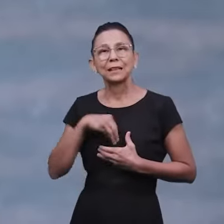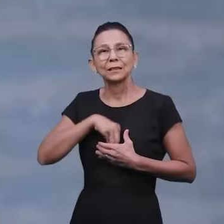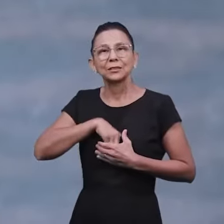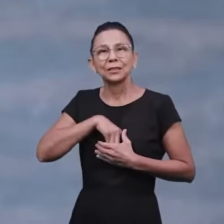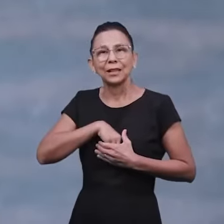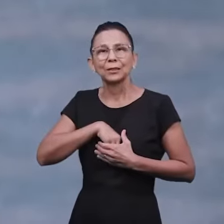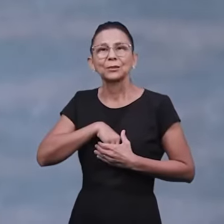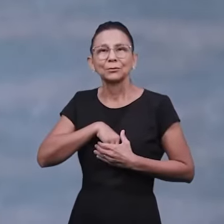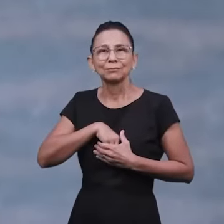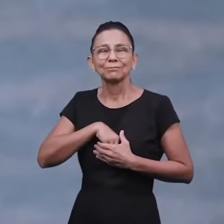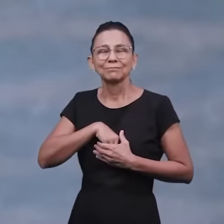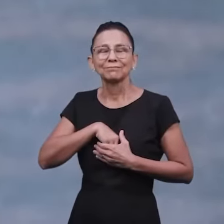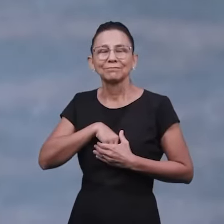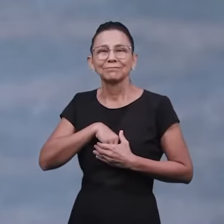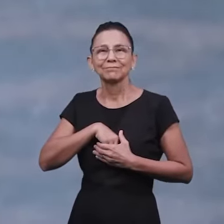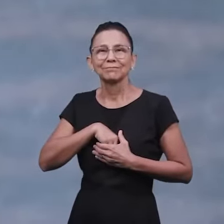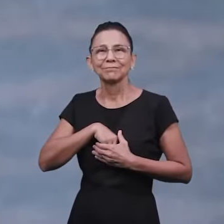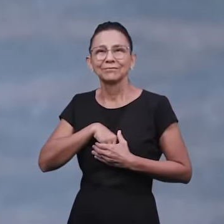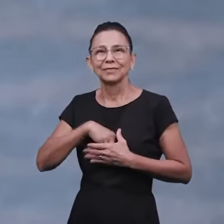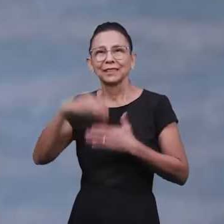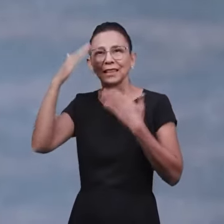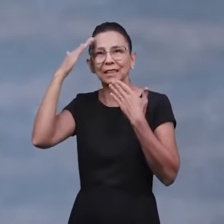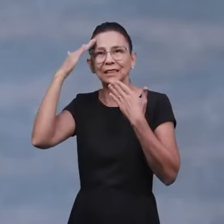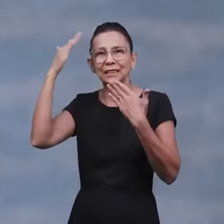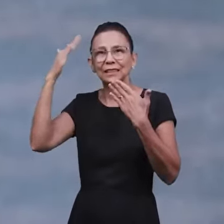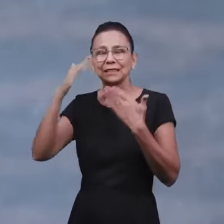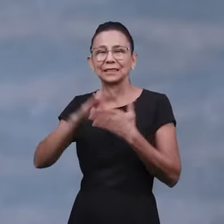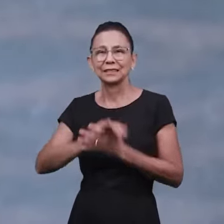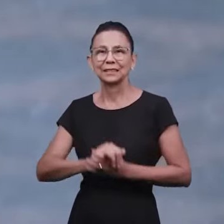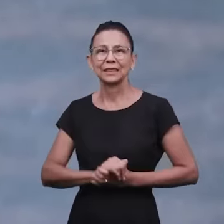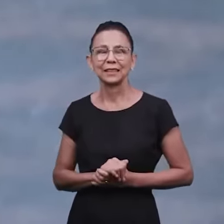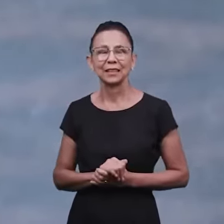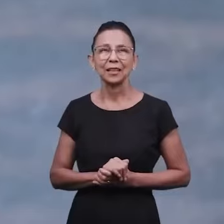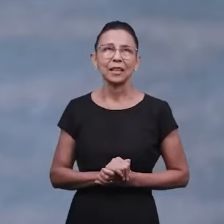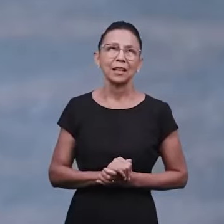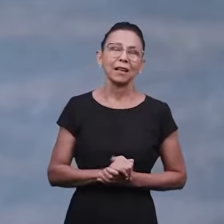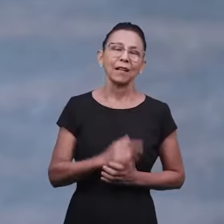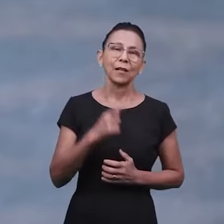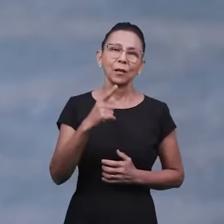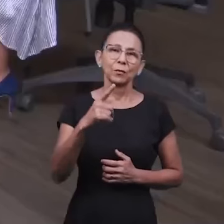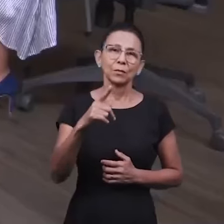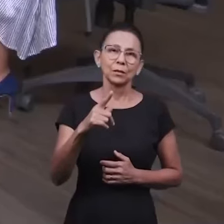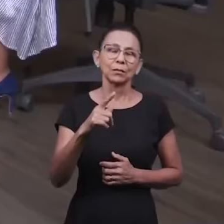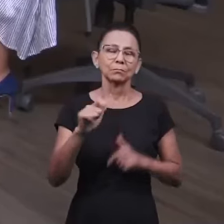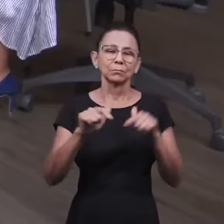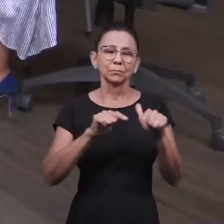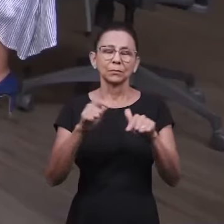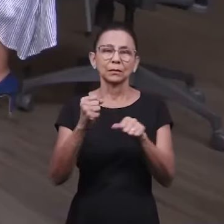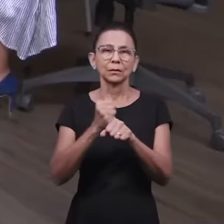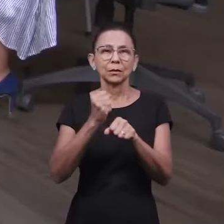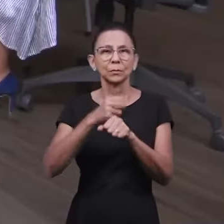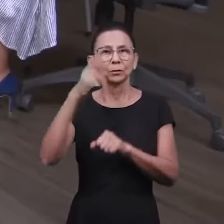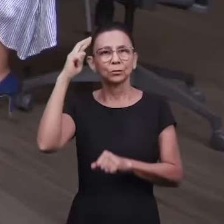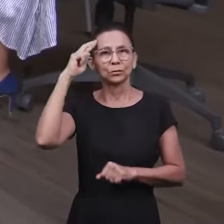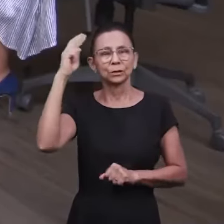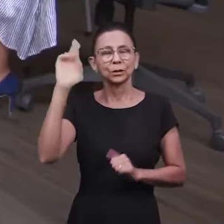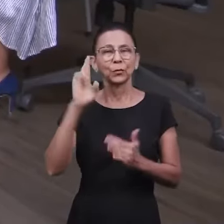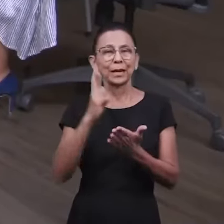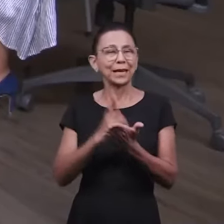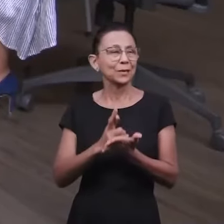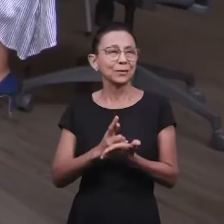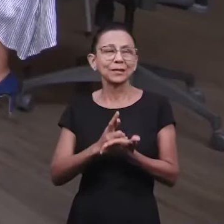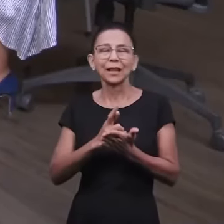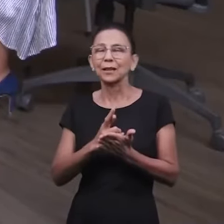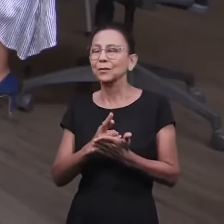gratidão sai no instrumento. Essa gratidão sai das notas. Ou então quando ele canta. Porque se você não tem essa gratidão,